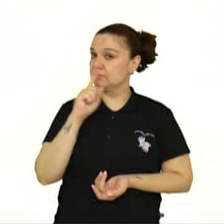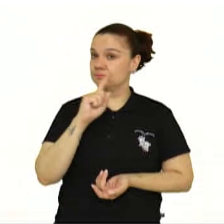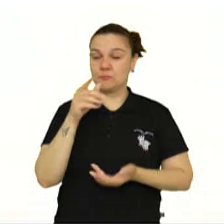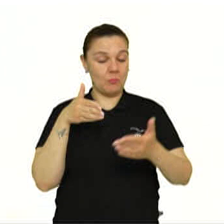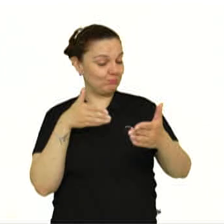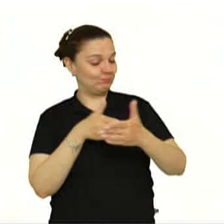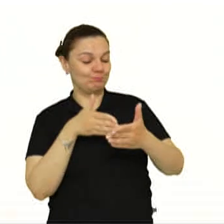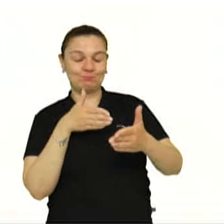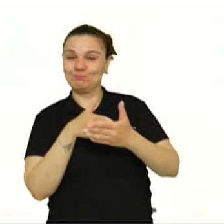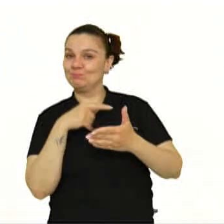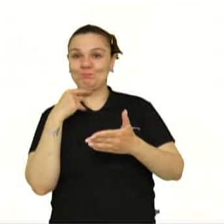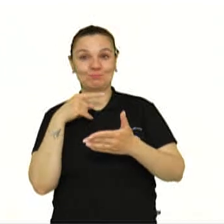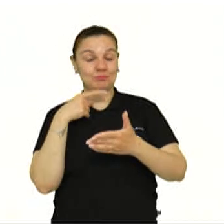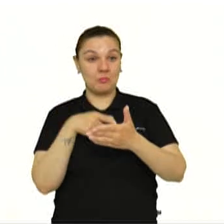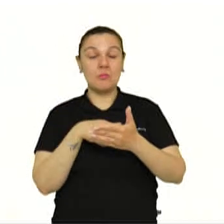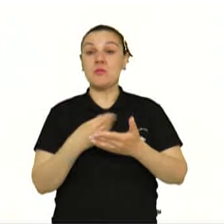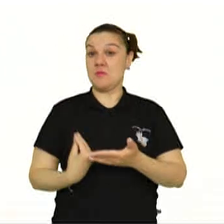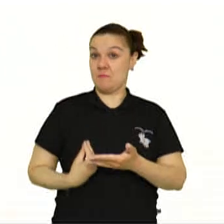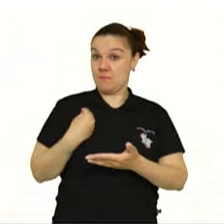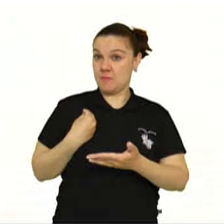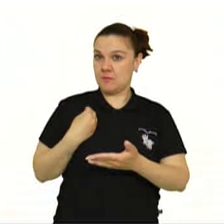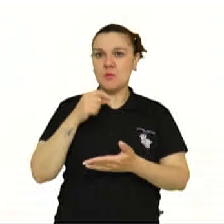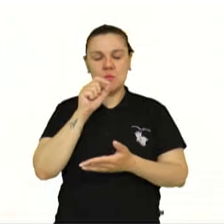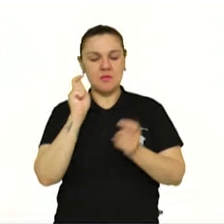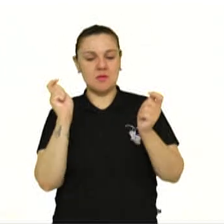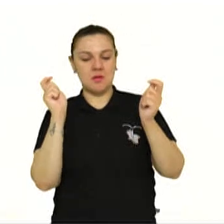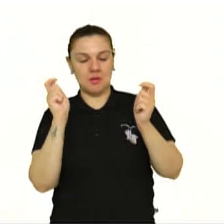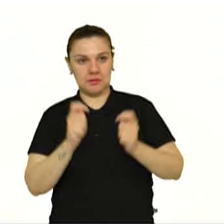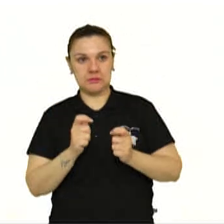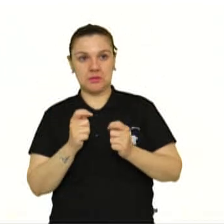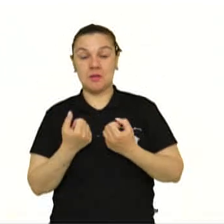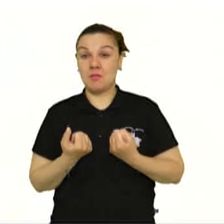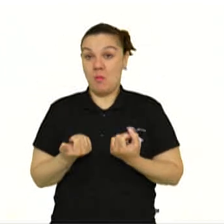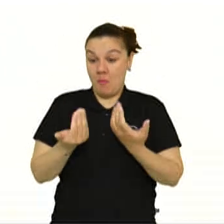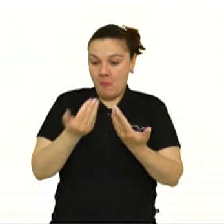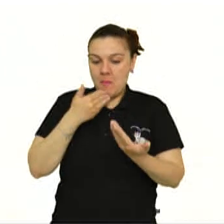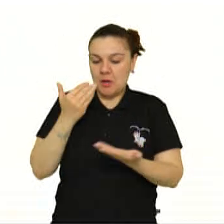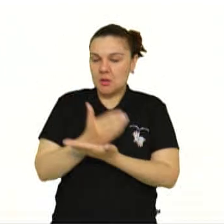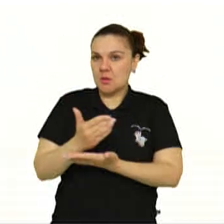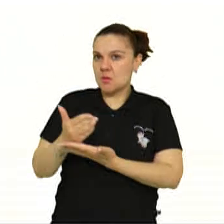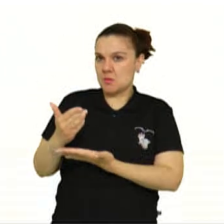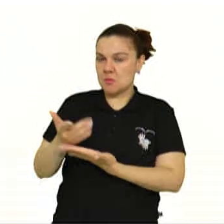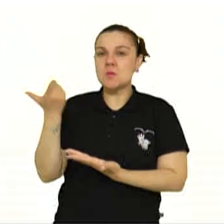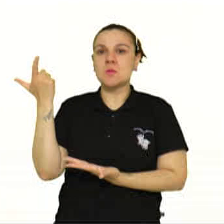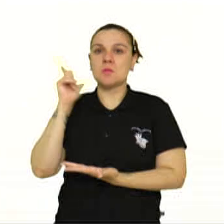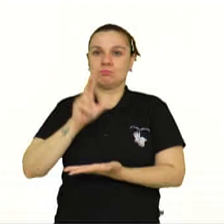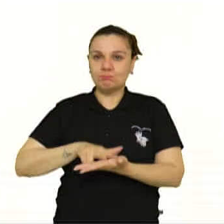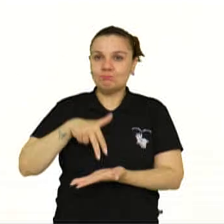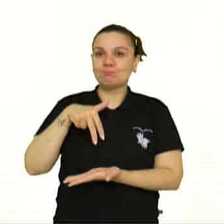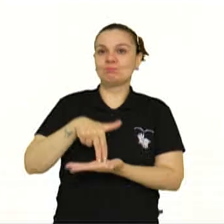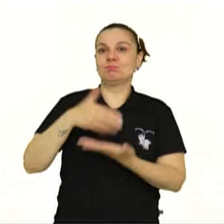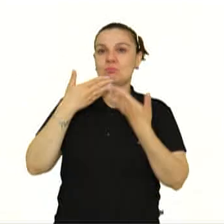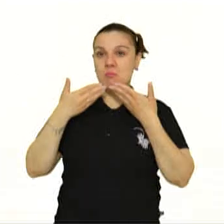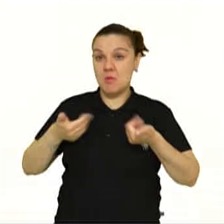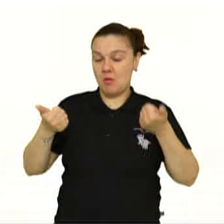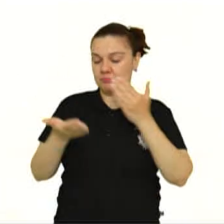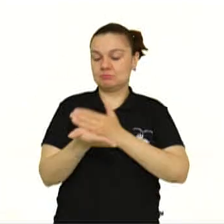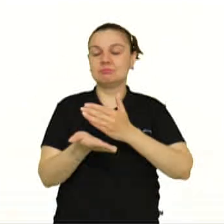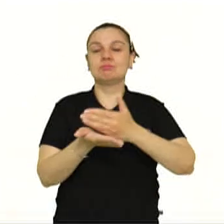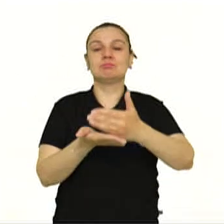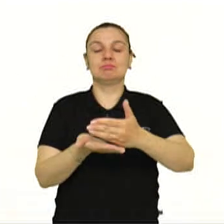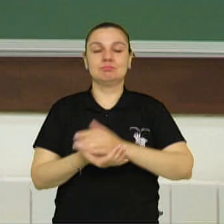são superadas, você vive com elas. O que se pode fazer é dar o melhor de si todos os dias e se esforçar para fazer as coisas melhores a cada